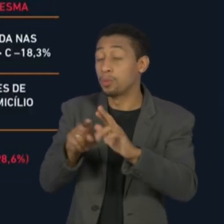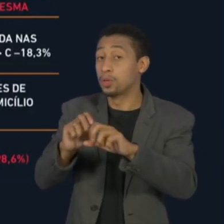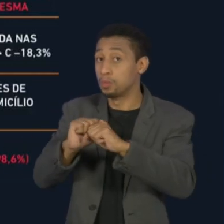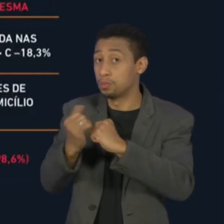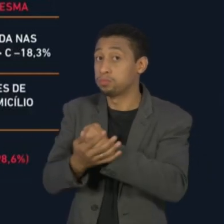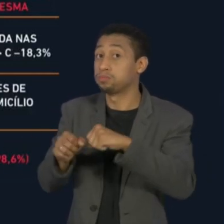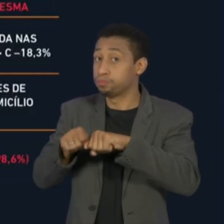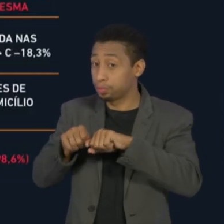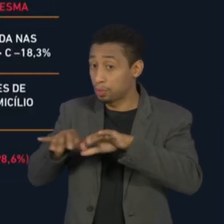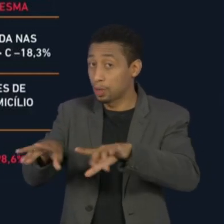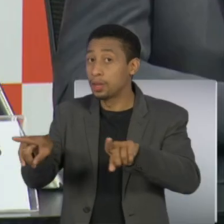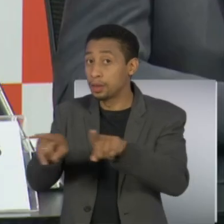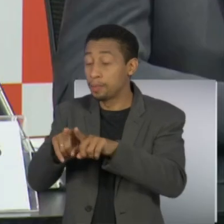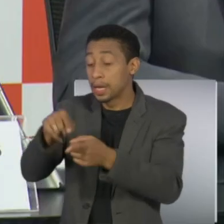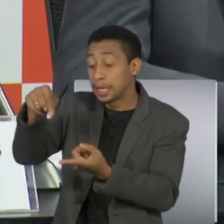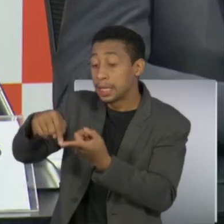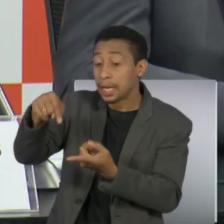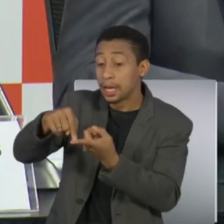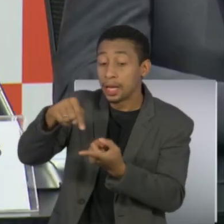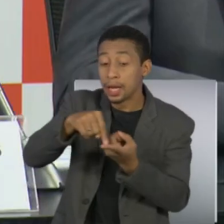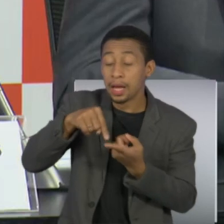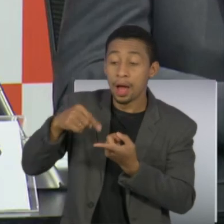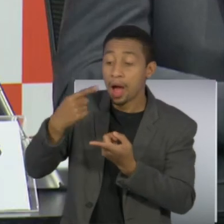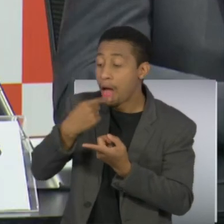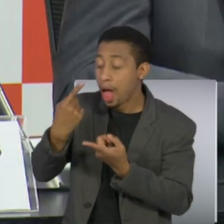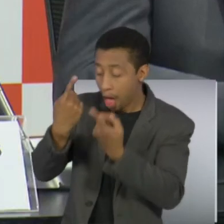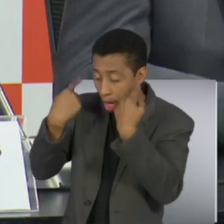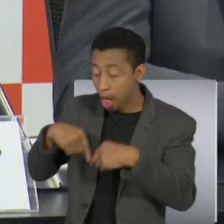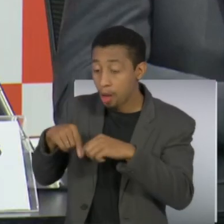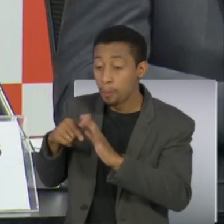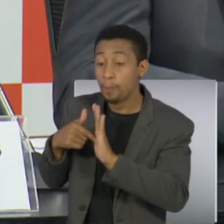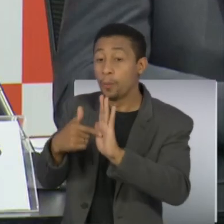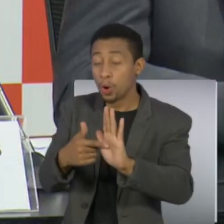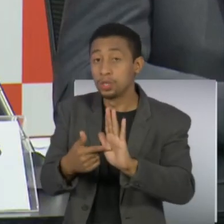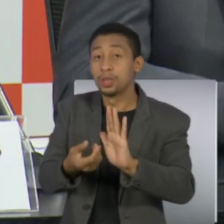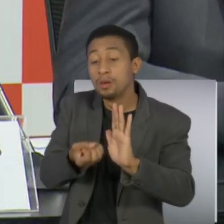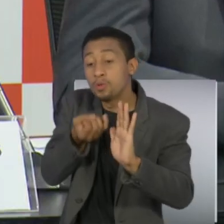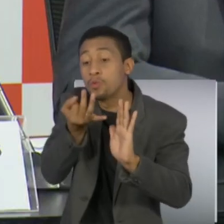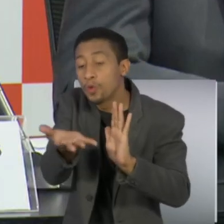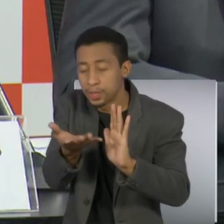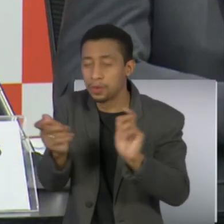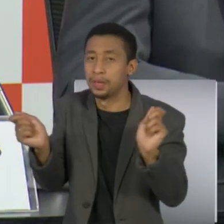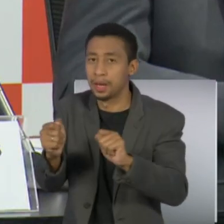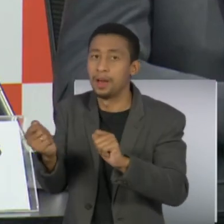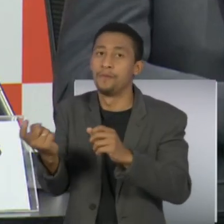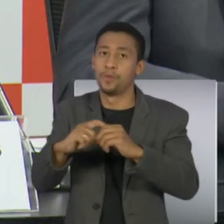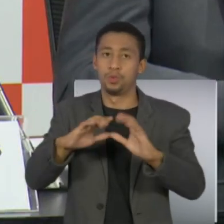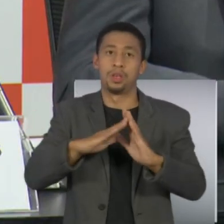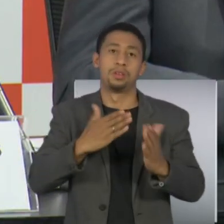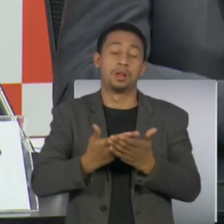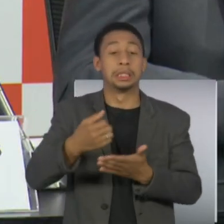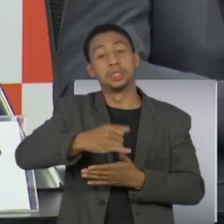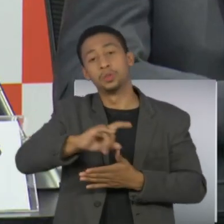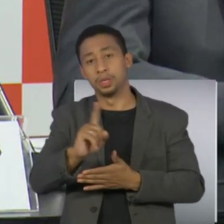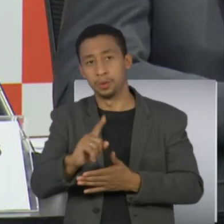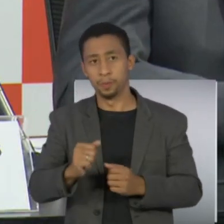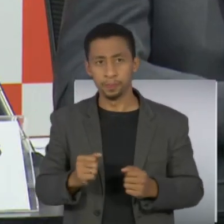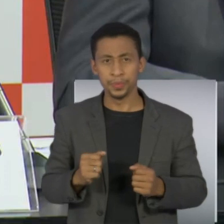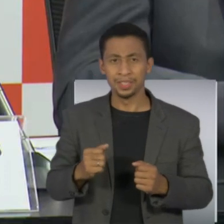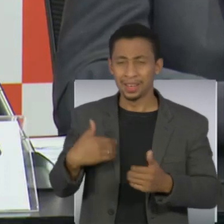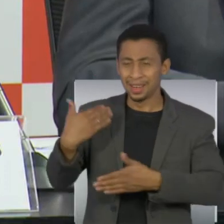os resultados do inquérito sorológico nós estamos há várias semanas Com redução Na quantidade